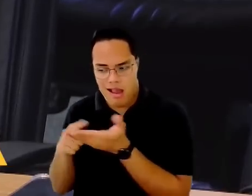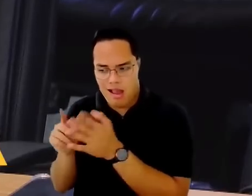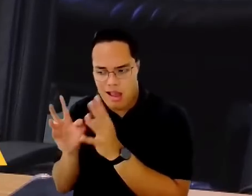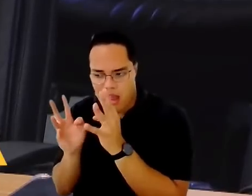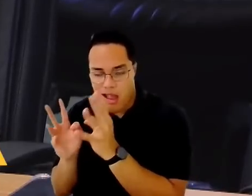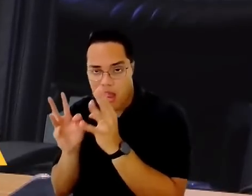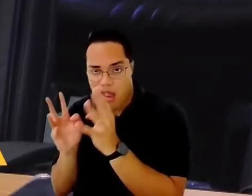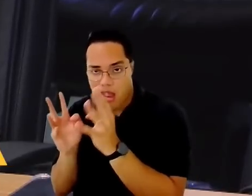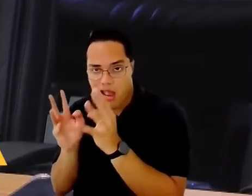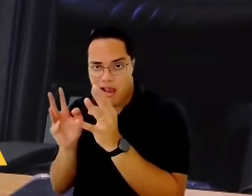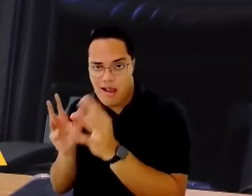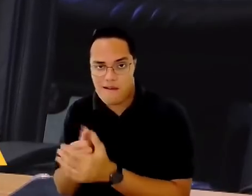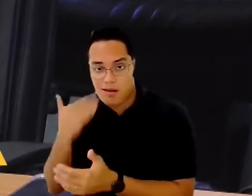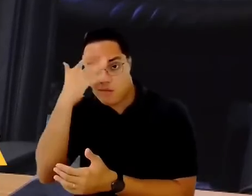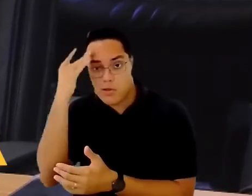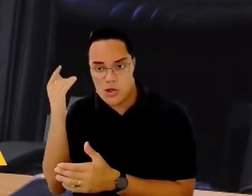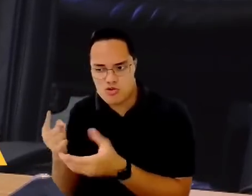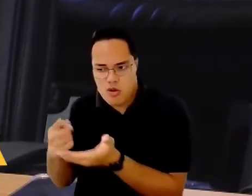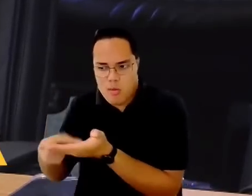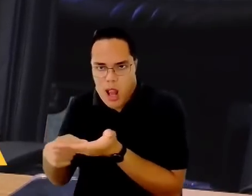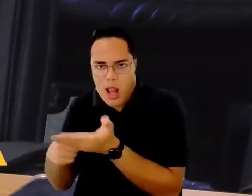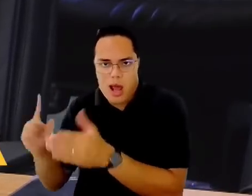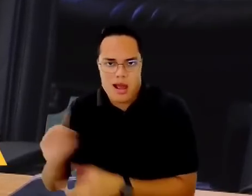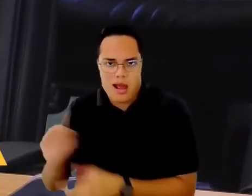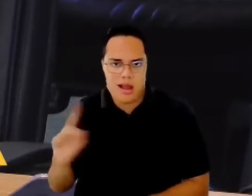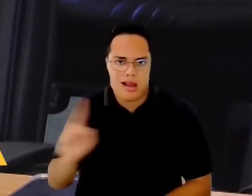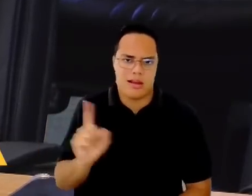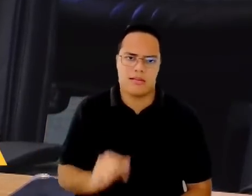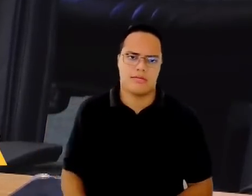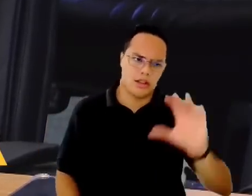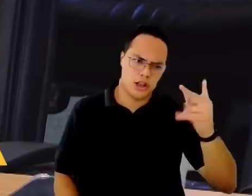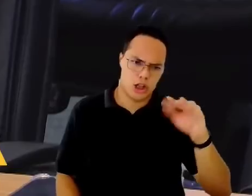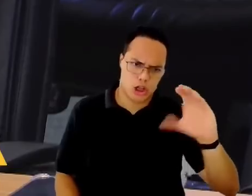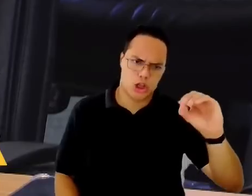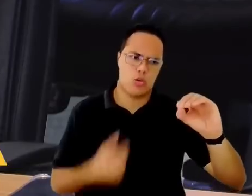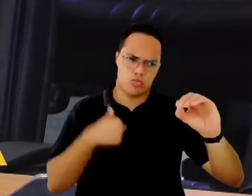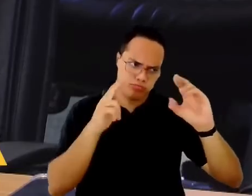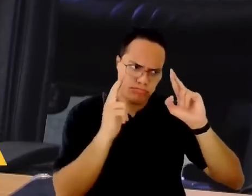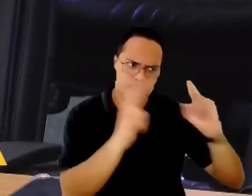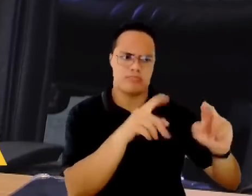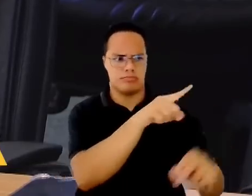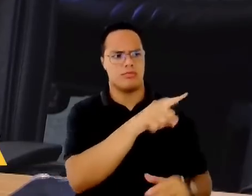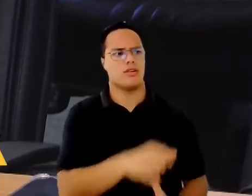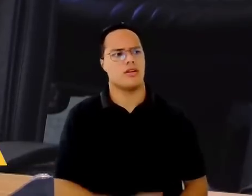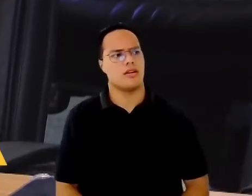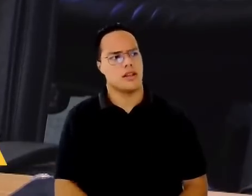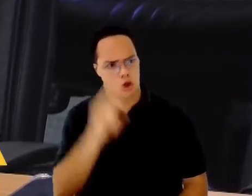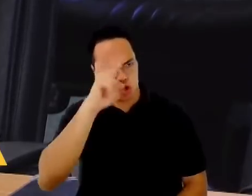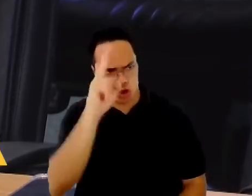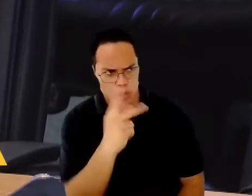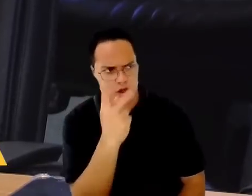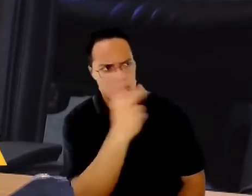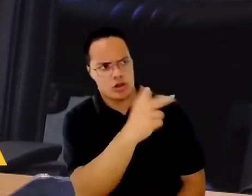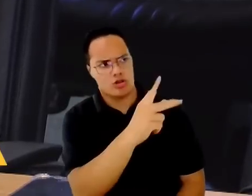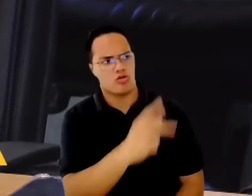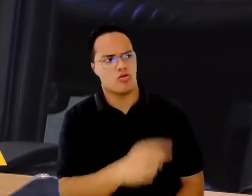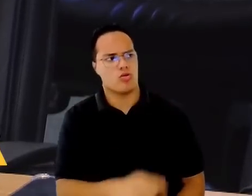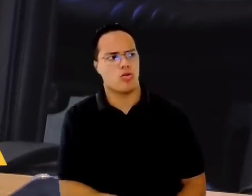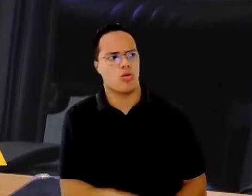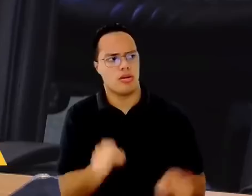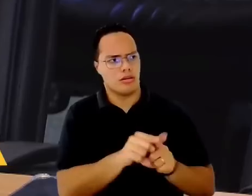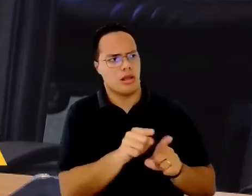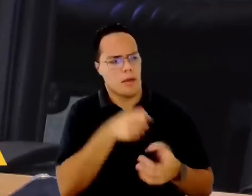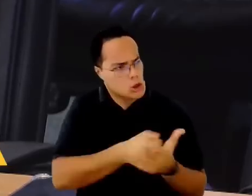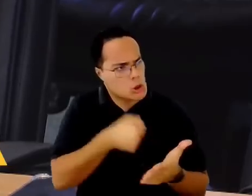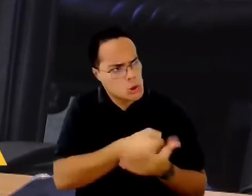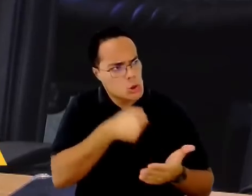eu vejo que o Senhor tem o respeito de todos nós parlamentares até pela sua história pela sua história aqui de militância e tudo